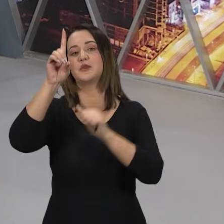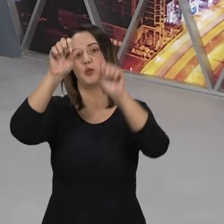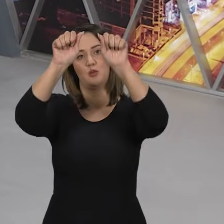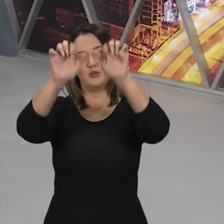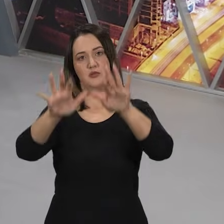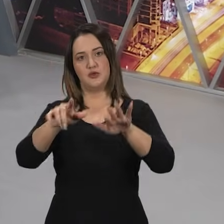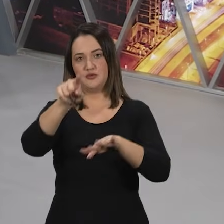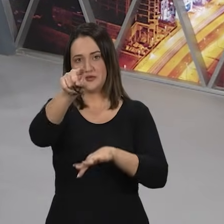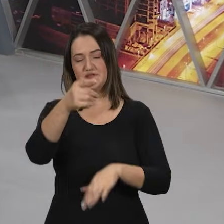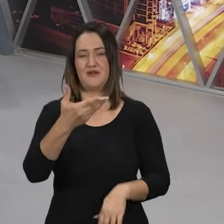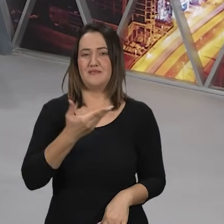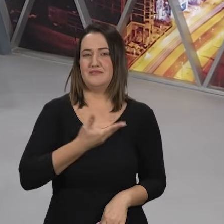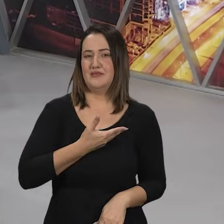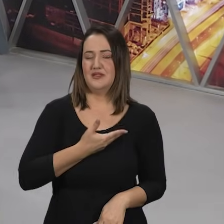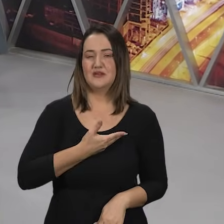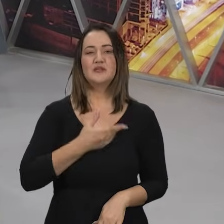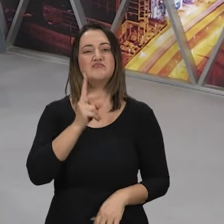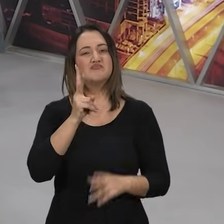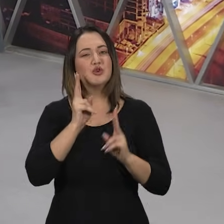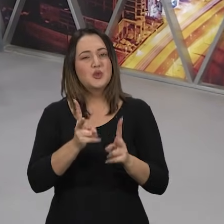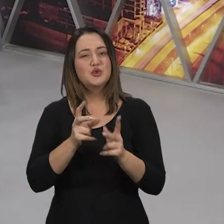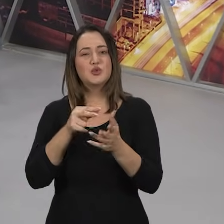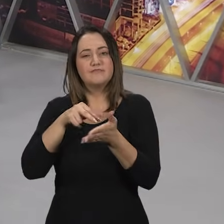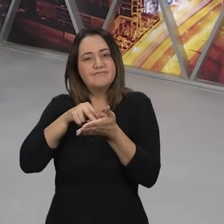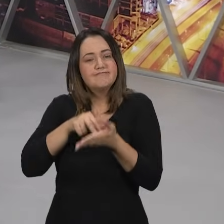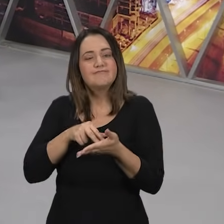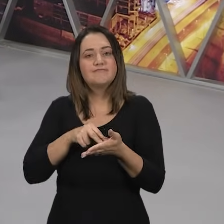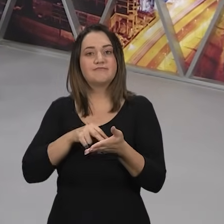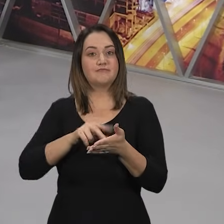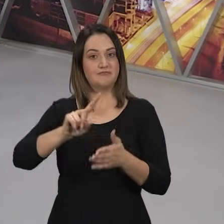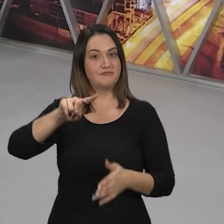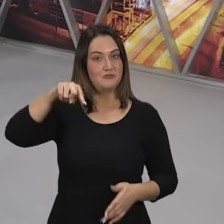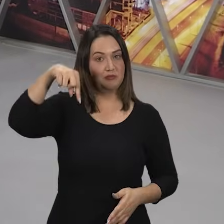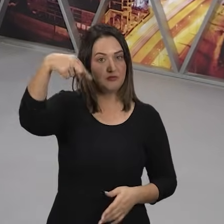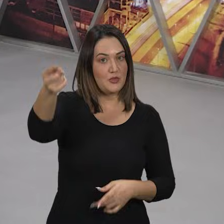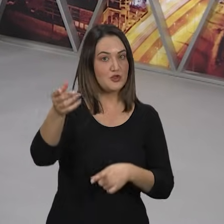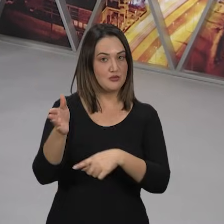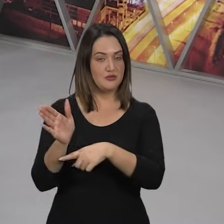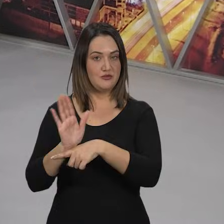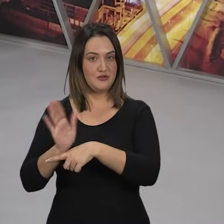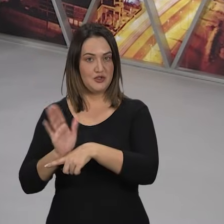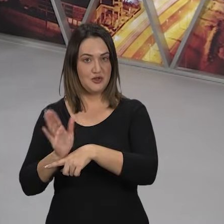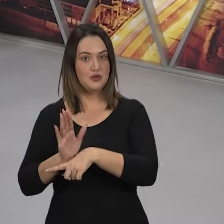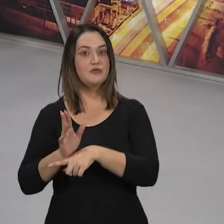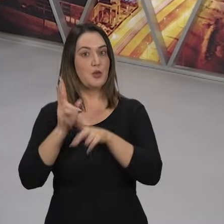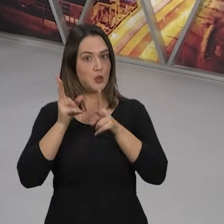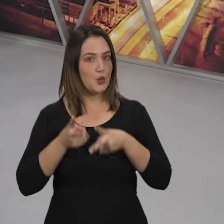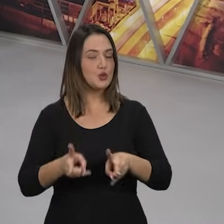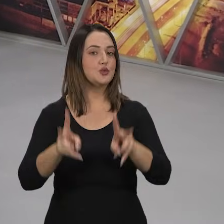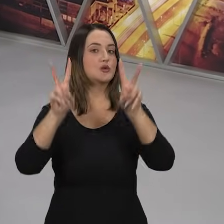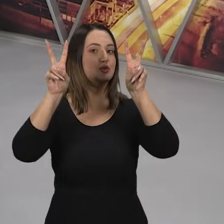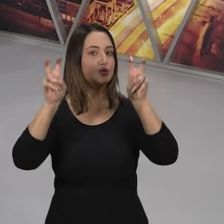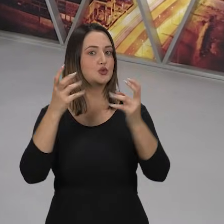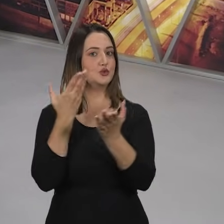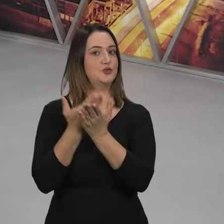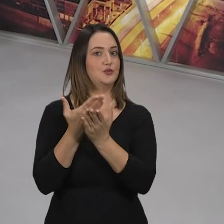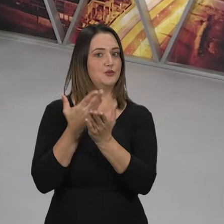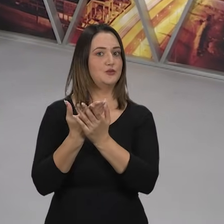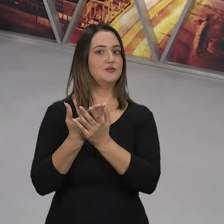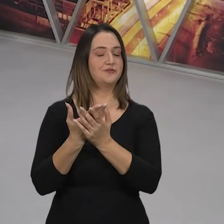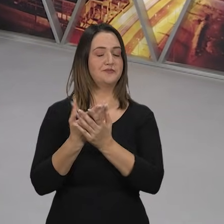Amém? Que Deus te abençoe, meu amigo e minha amiga. Permaneça firme e no próximo programa nós vamos